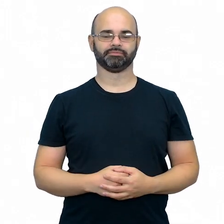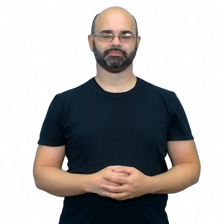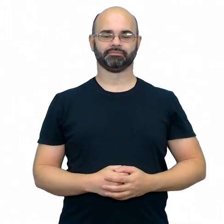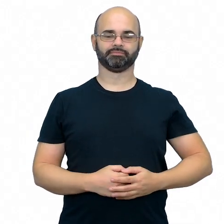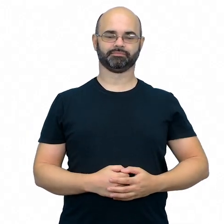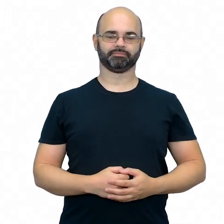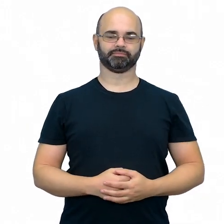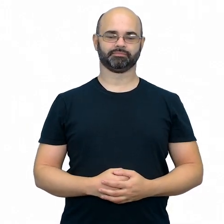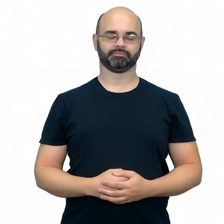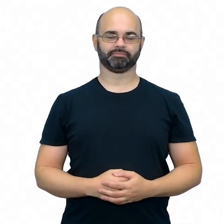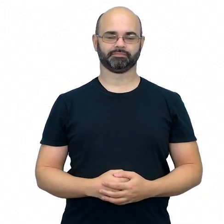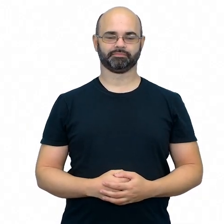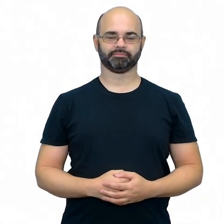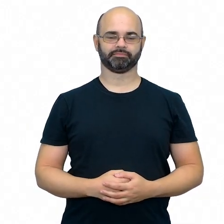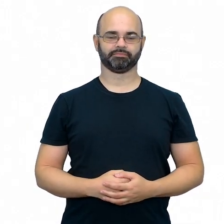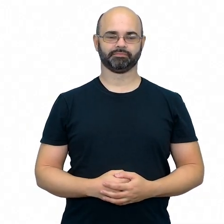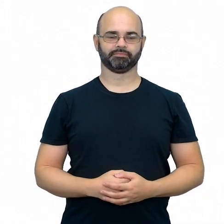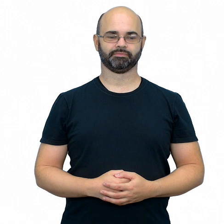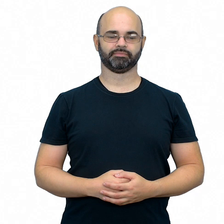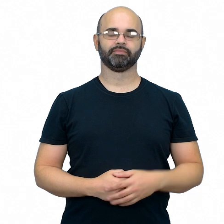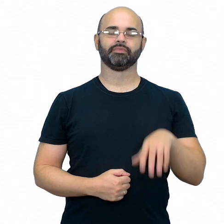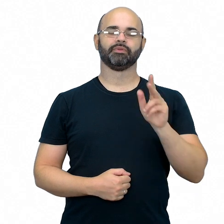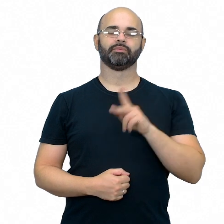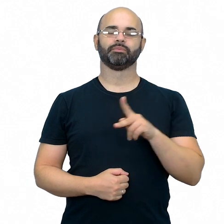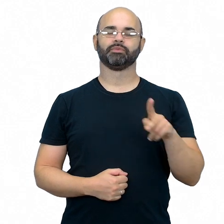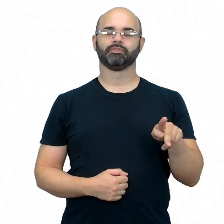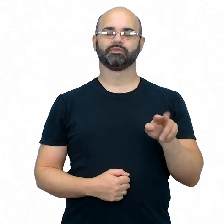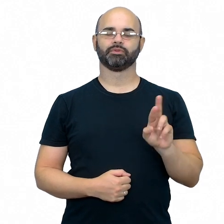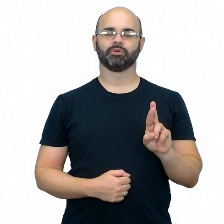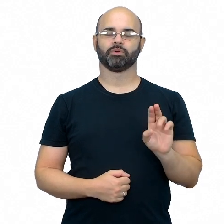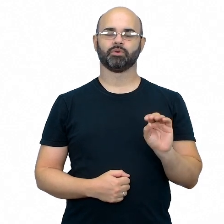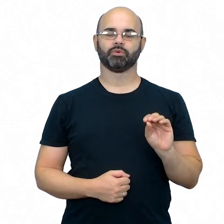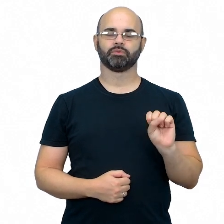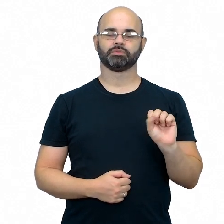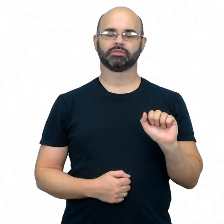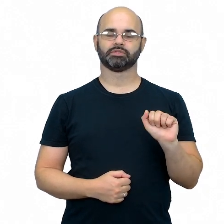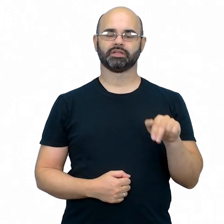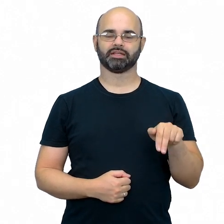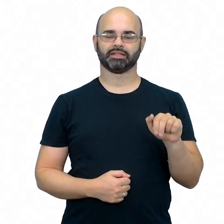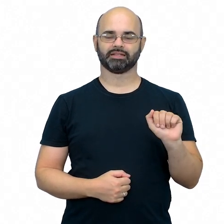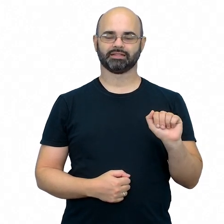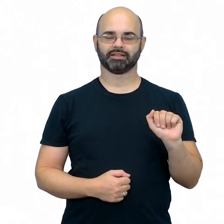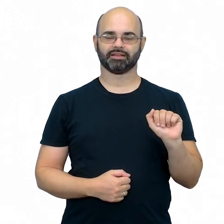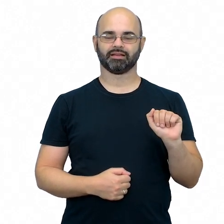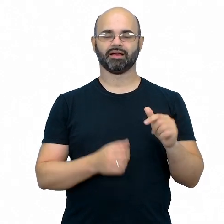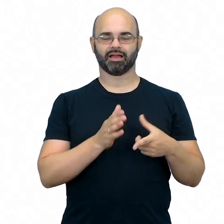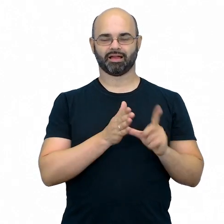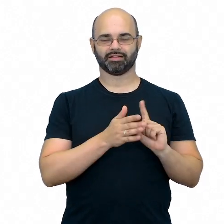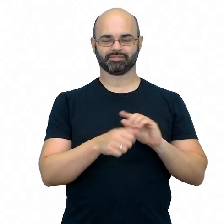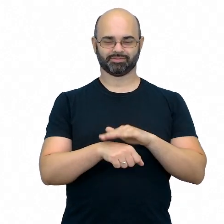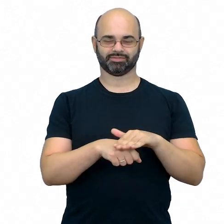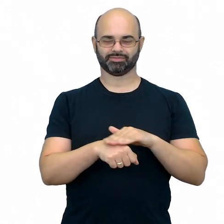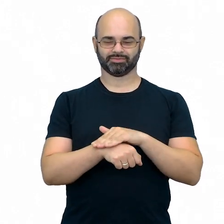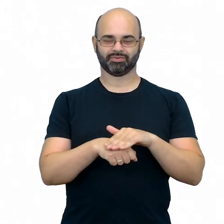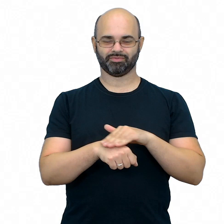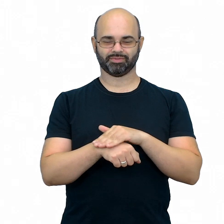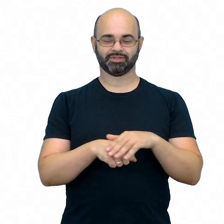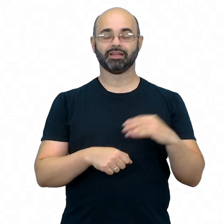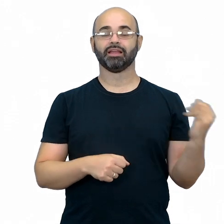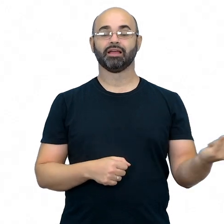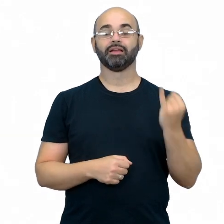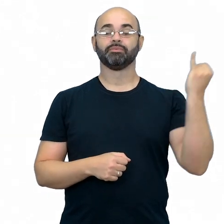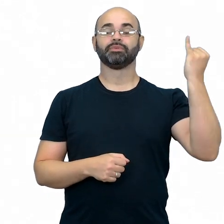nós discutimos, a professora Rosana também discutiu com vocês na transmissão de etapa, o quanto isso é importante para